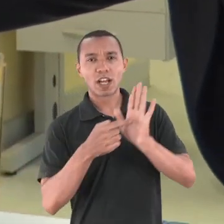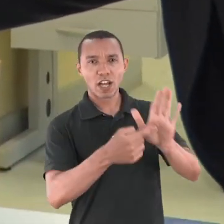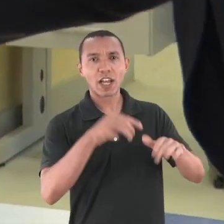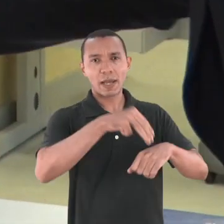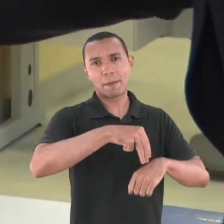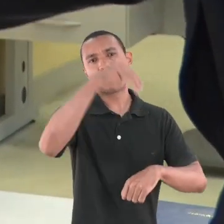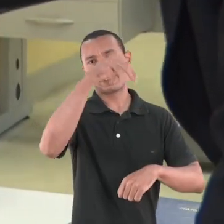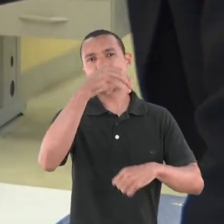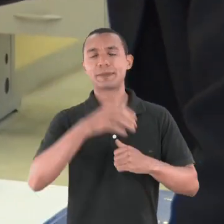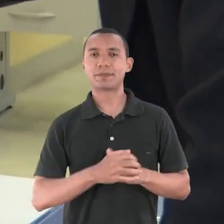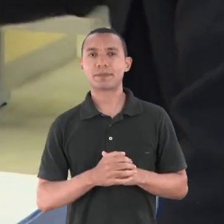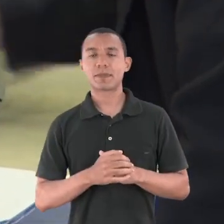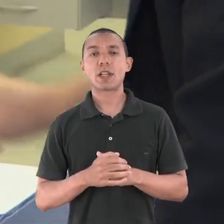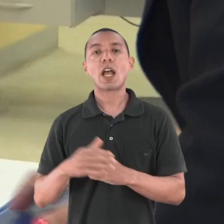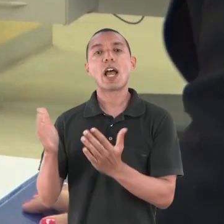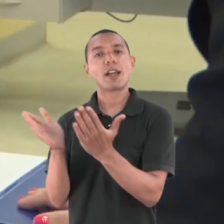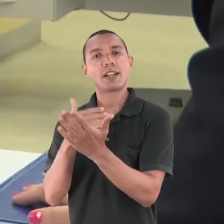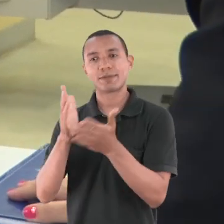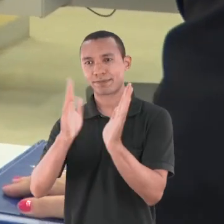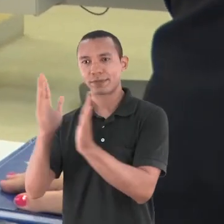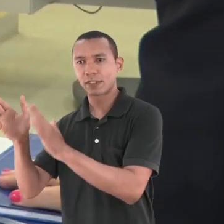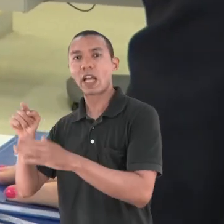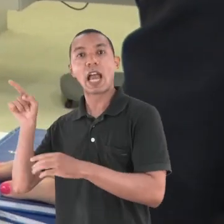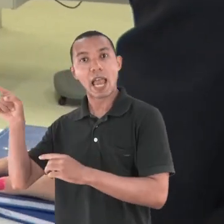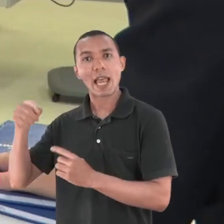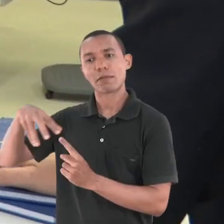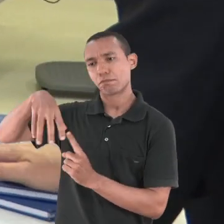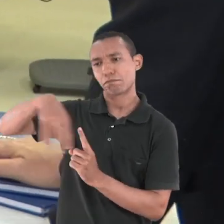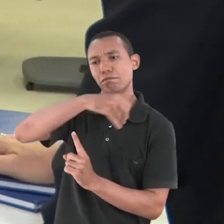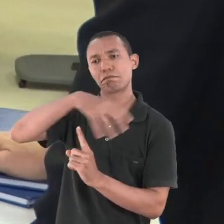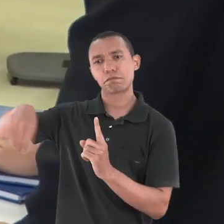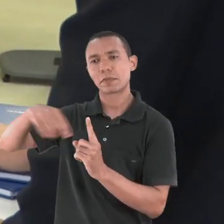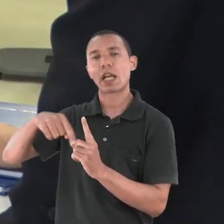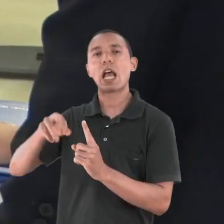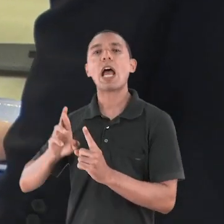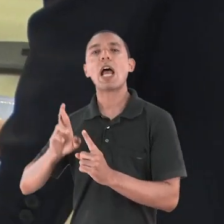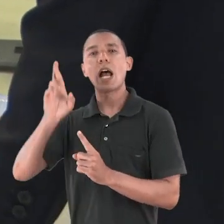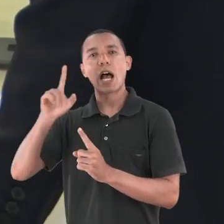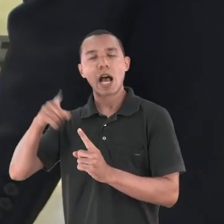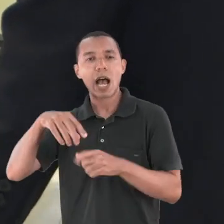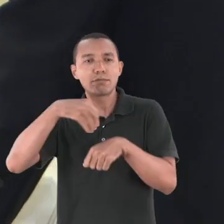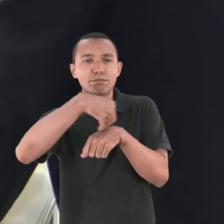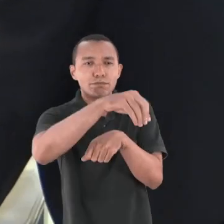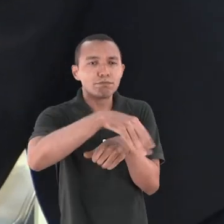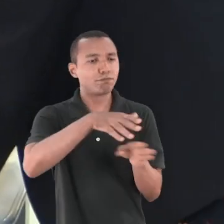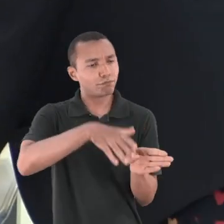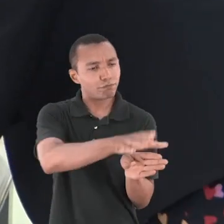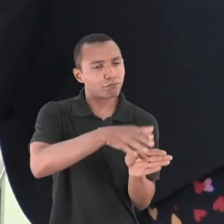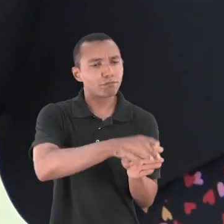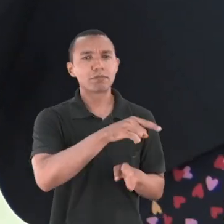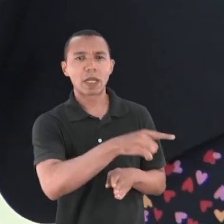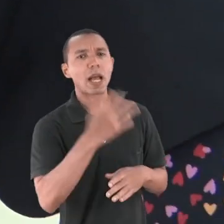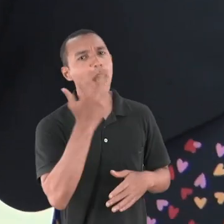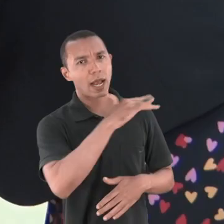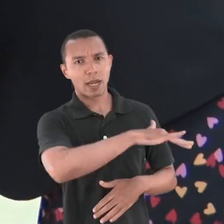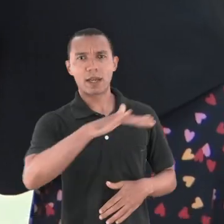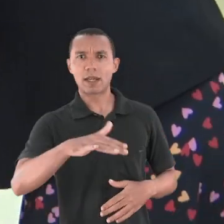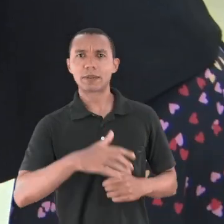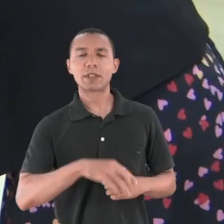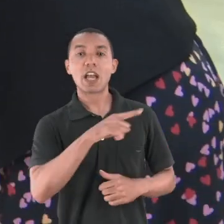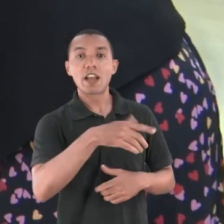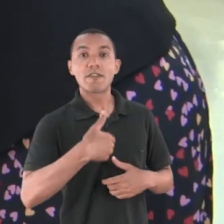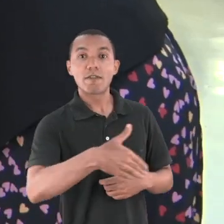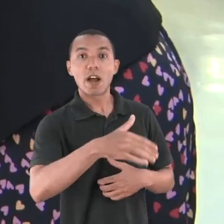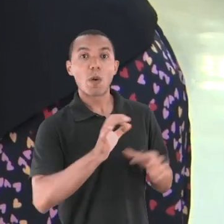proposta que eu levei para o mestrado. O bibliotecário, ele é um mediador, ele está ali para orientar